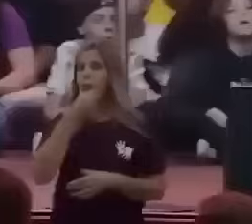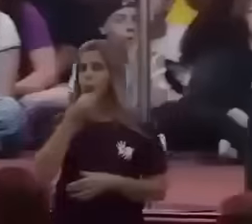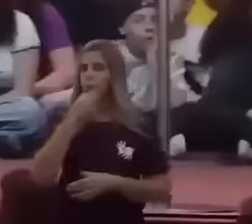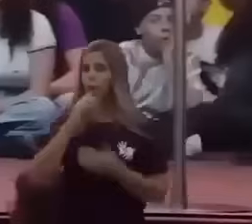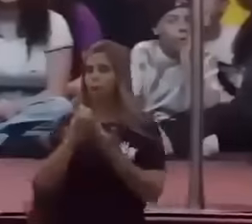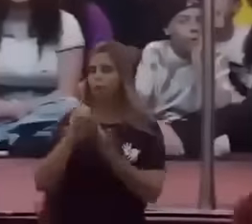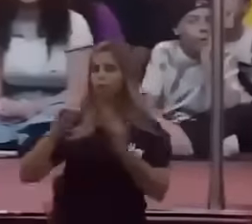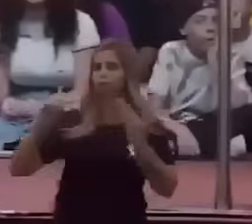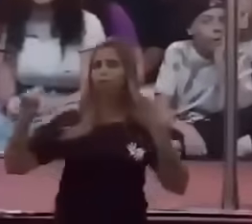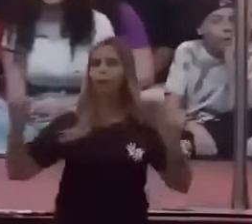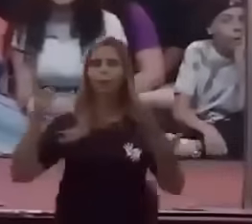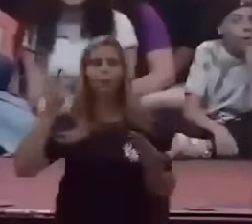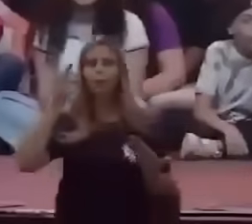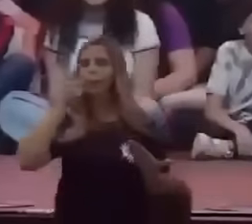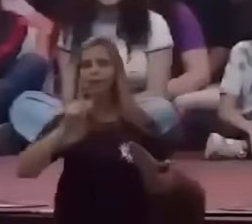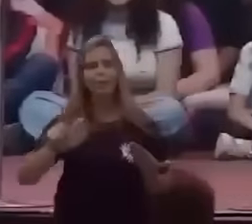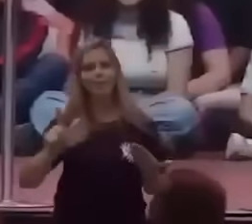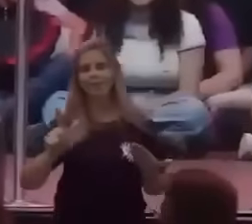consegue mais.